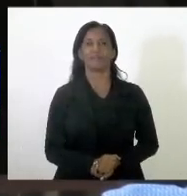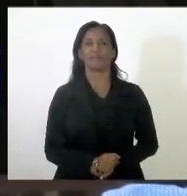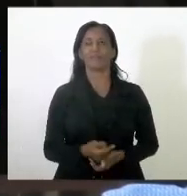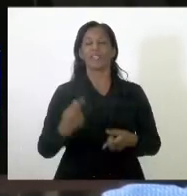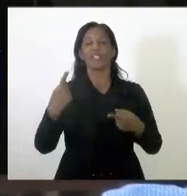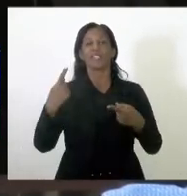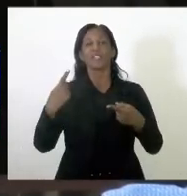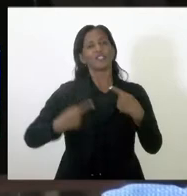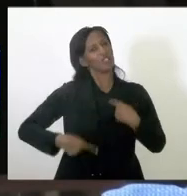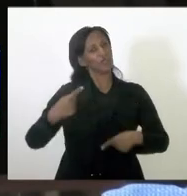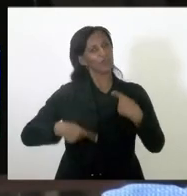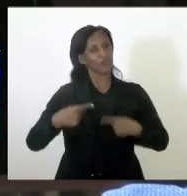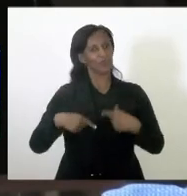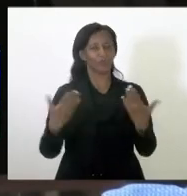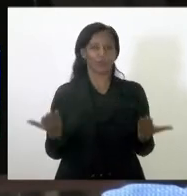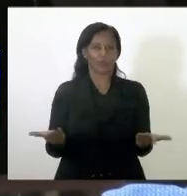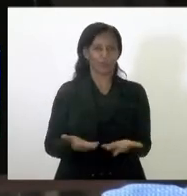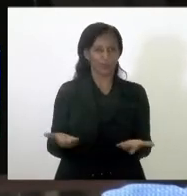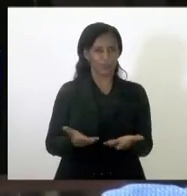discutimos hoje